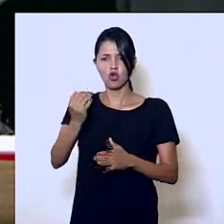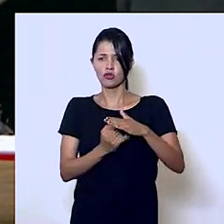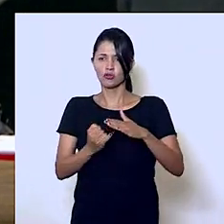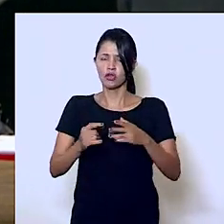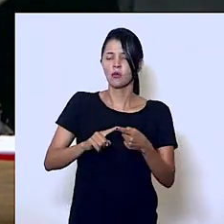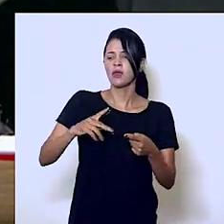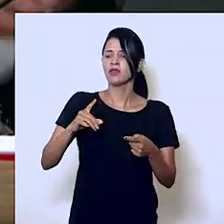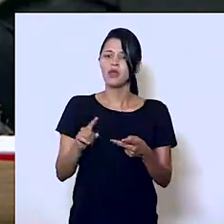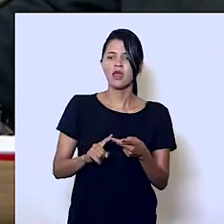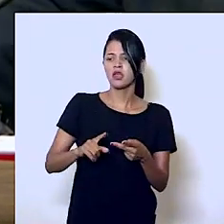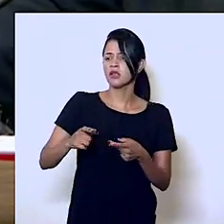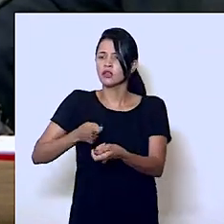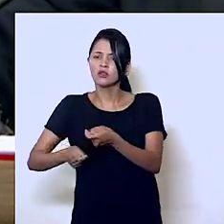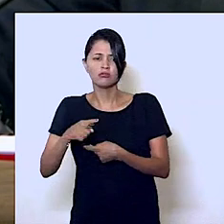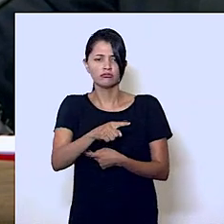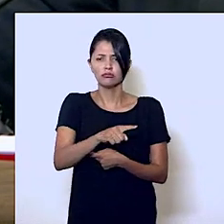um